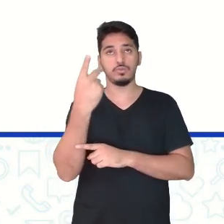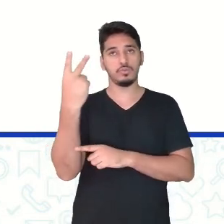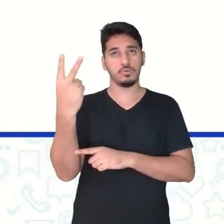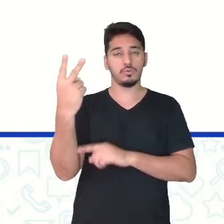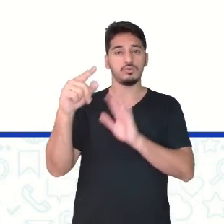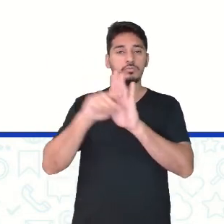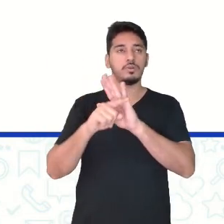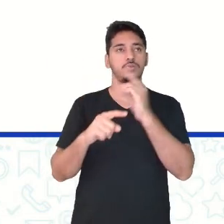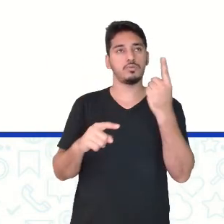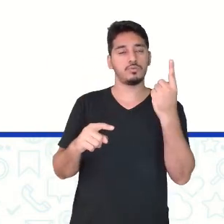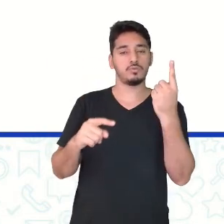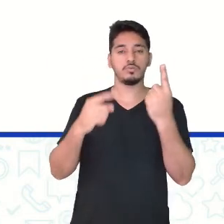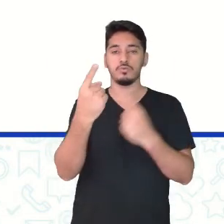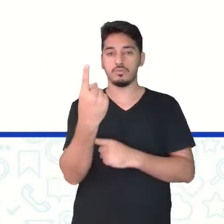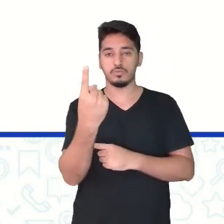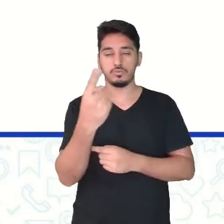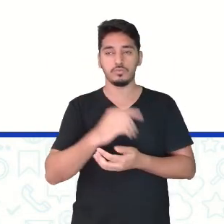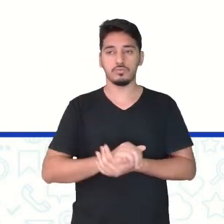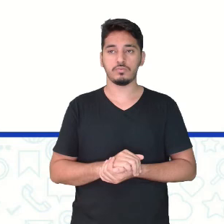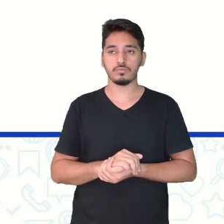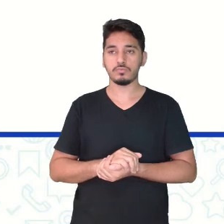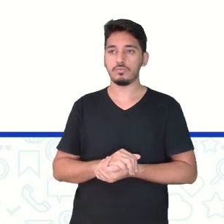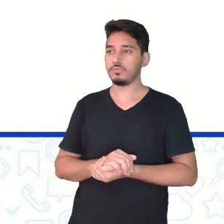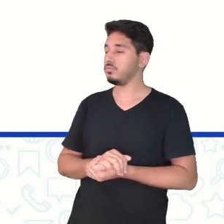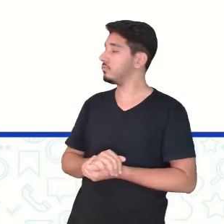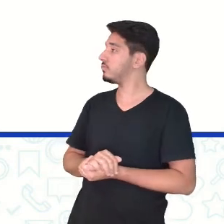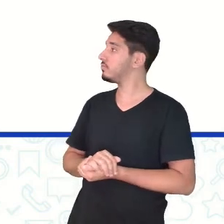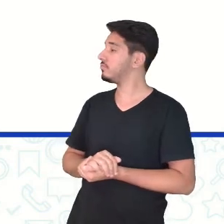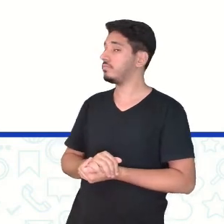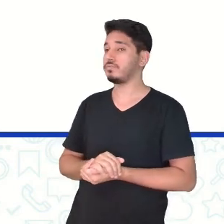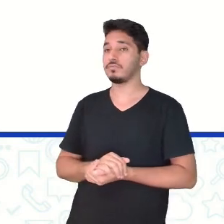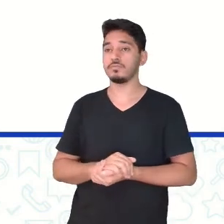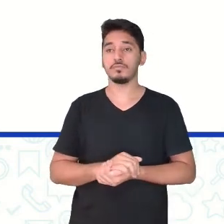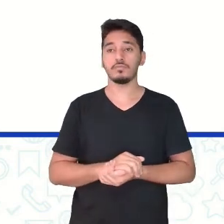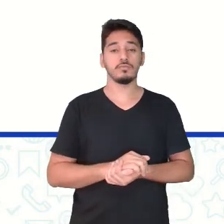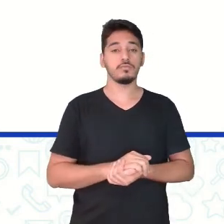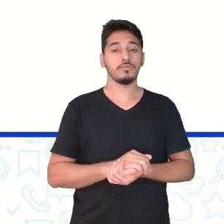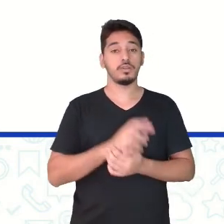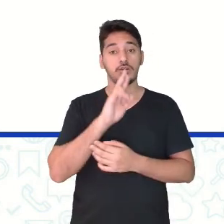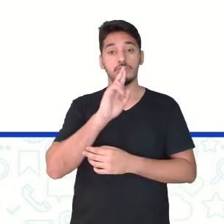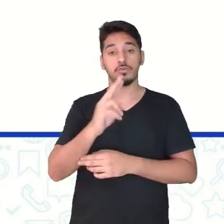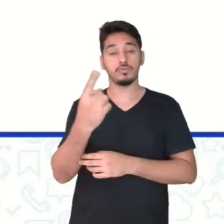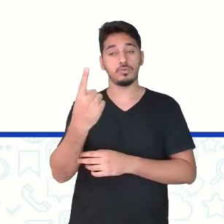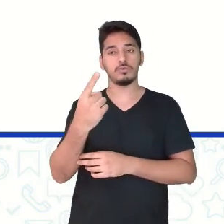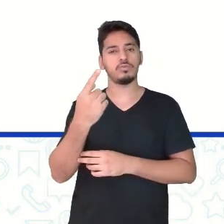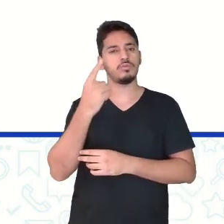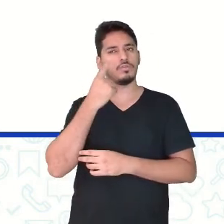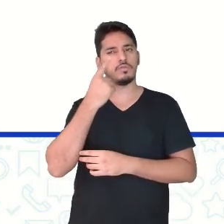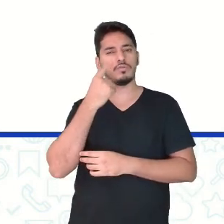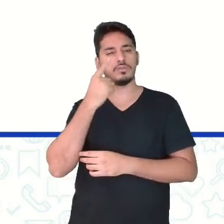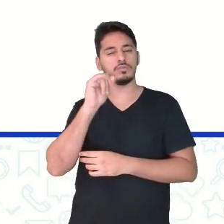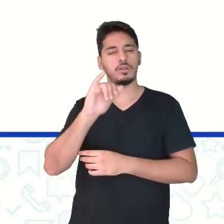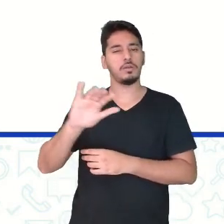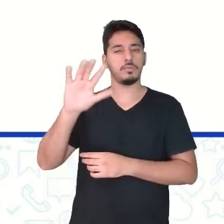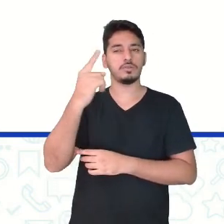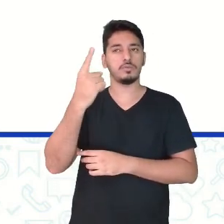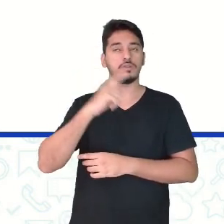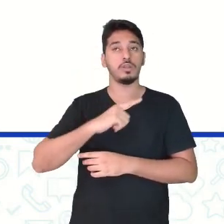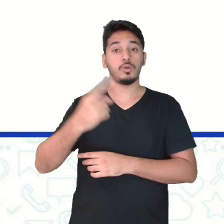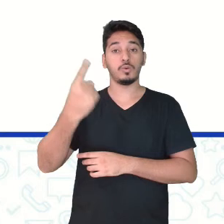2 menos 1. E aí vai dar a resposta 1. Então veja que a figura 1 tem um